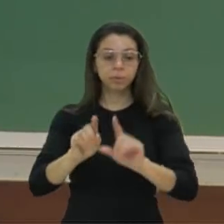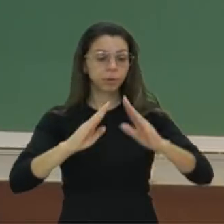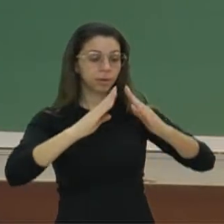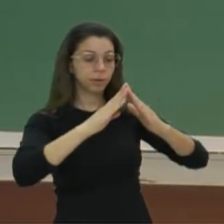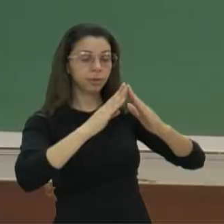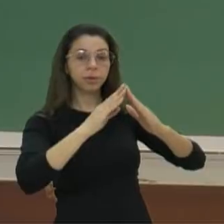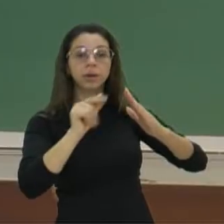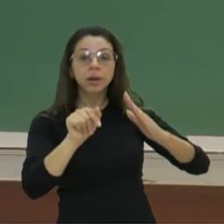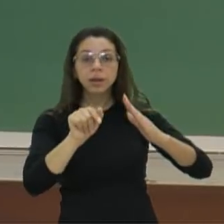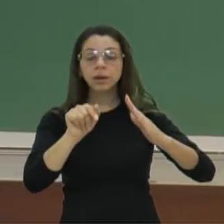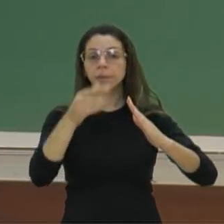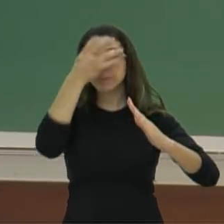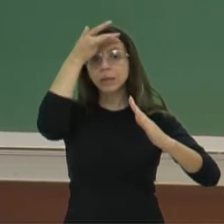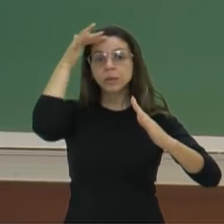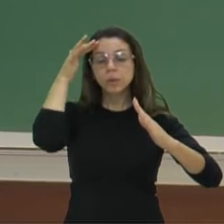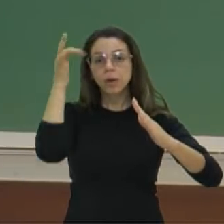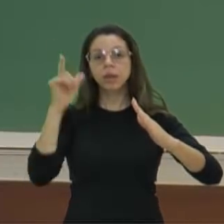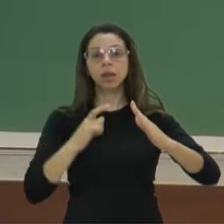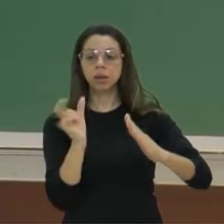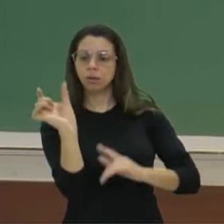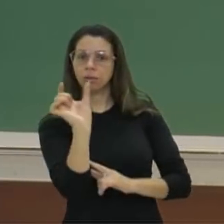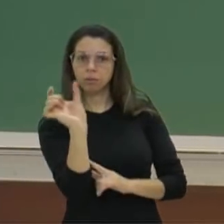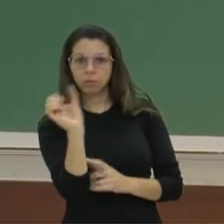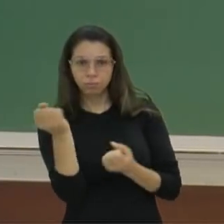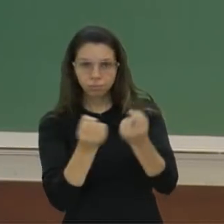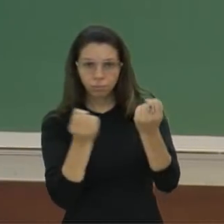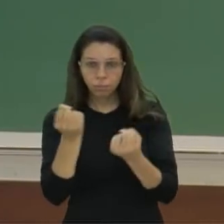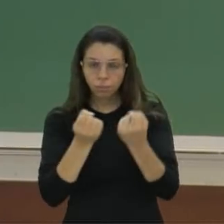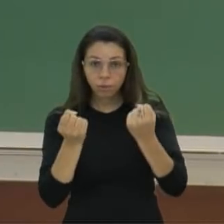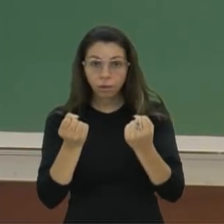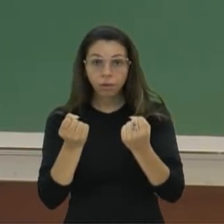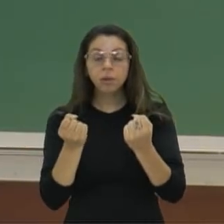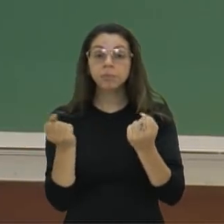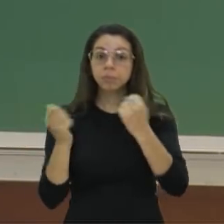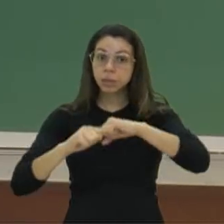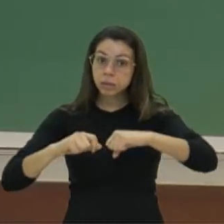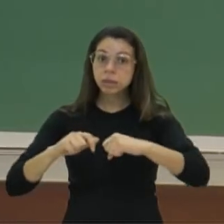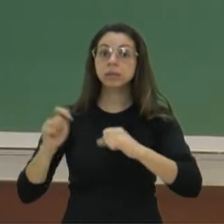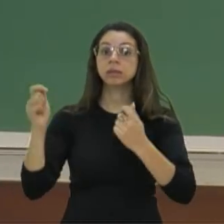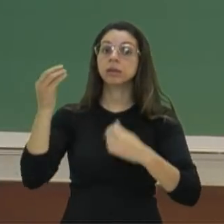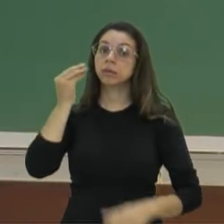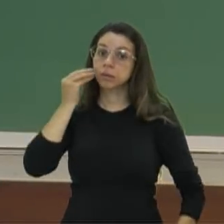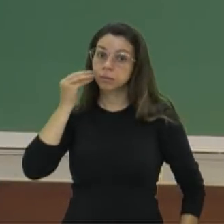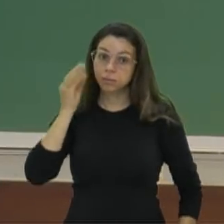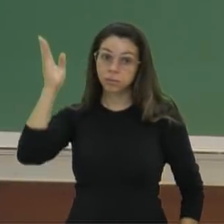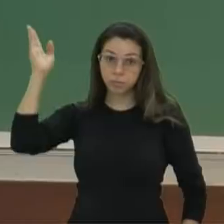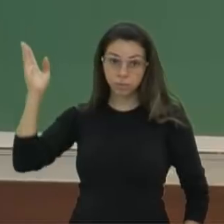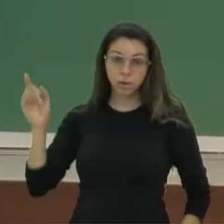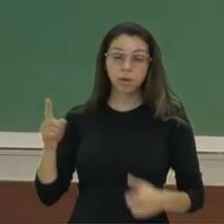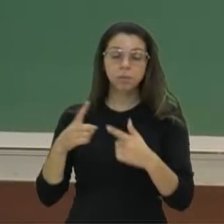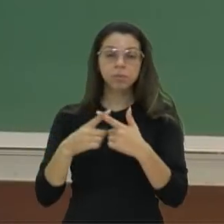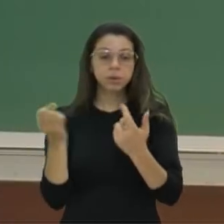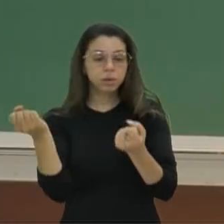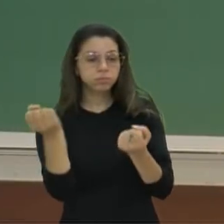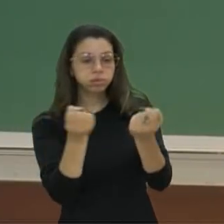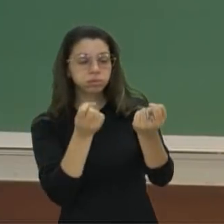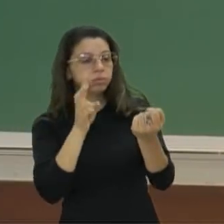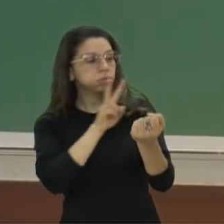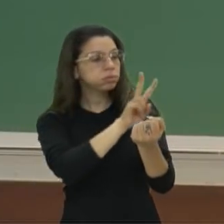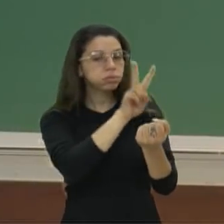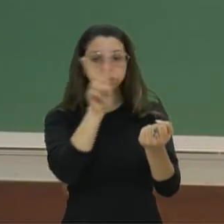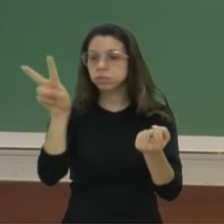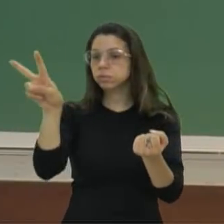de motorista. É um requisito para você dirigir bem fazer esse teste, porque você tem que enxergar no trânsito, os pedestres,